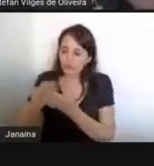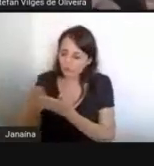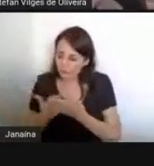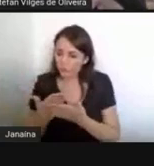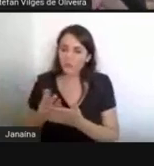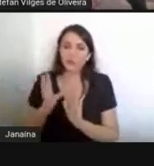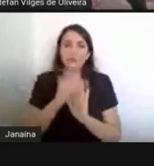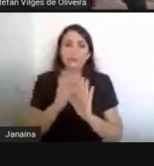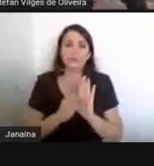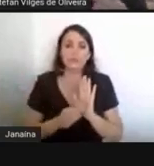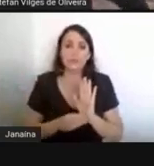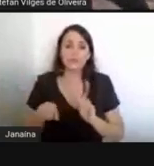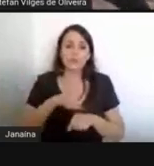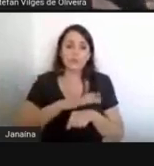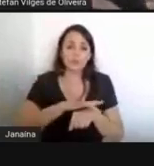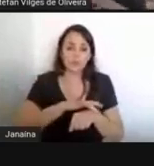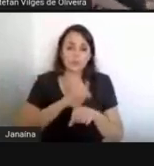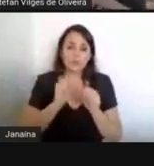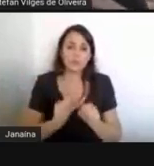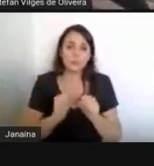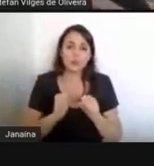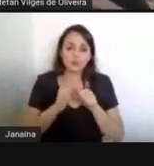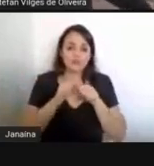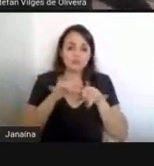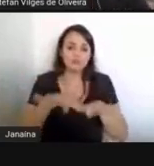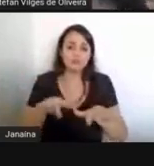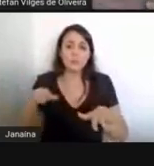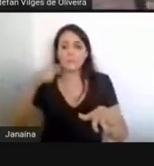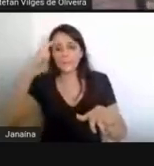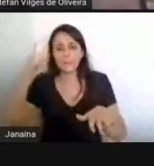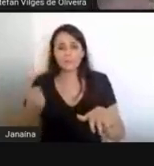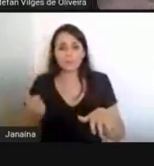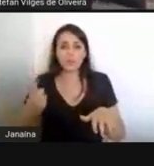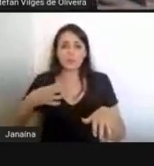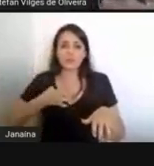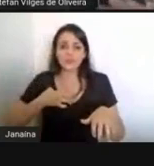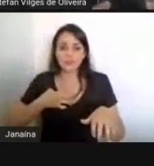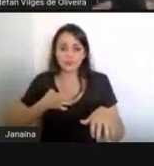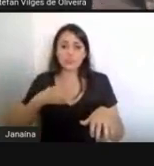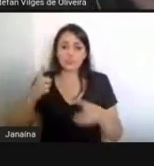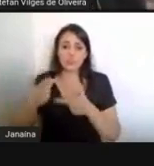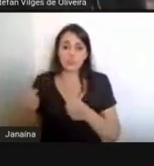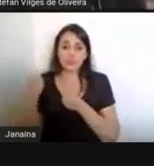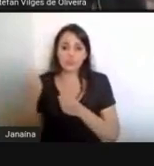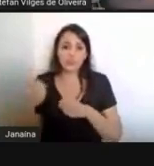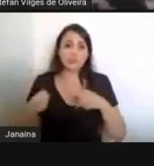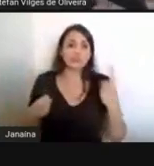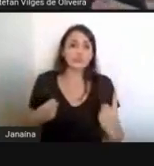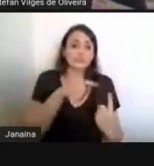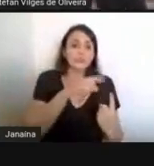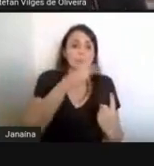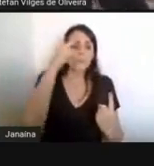que potencialmente a doença seja propagada também por pessoas assintomáticas, o que dificulta, de certa forma, o controle dessa